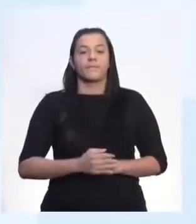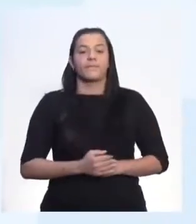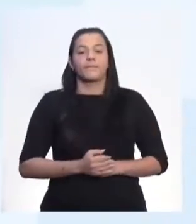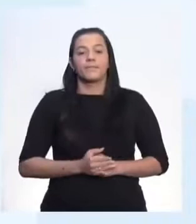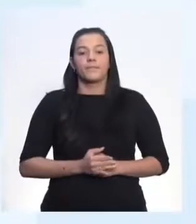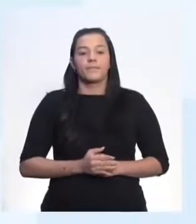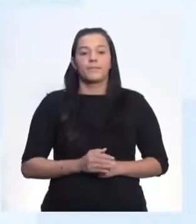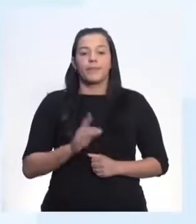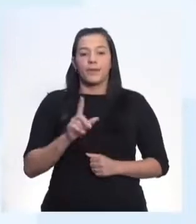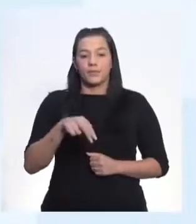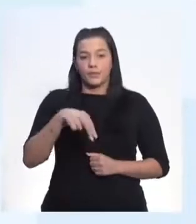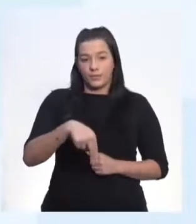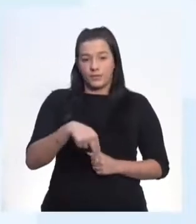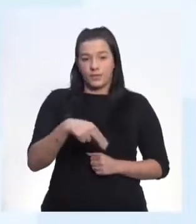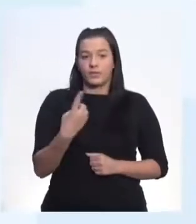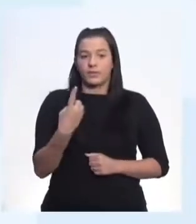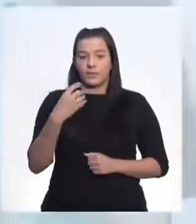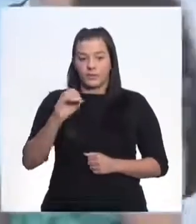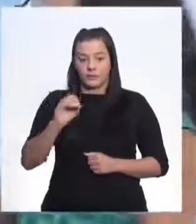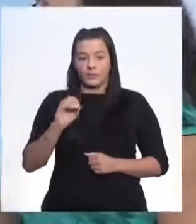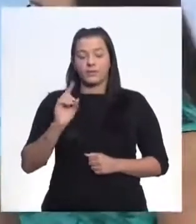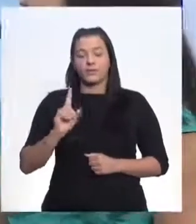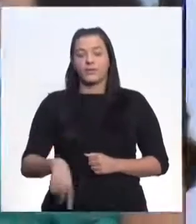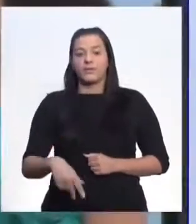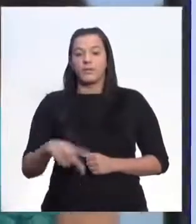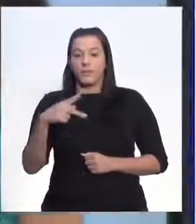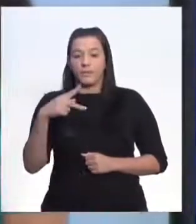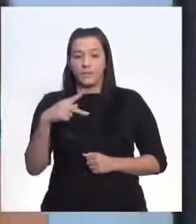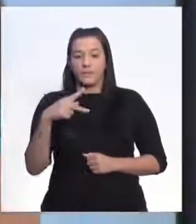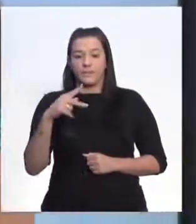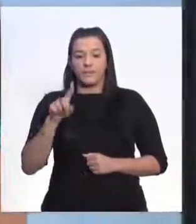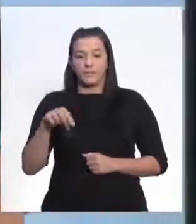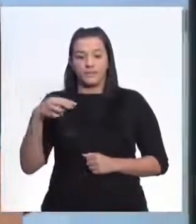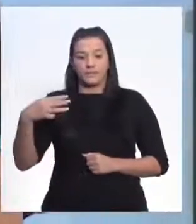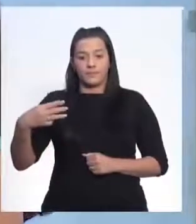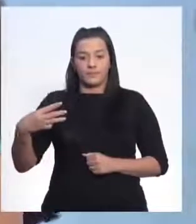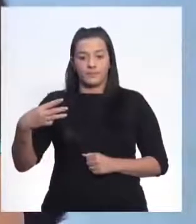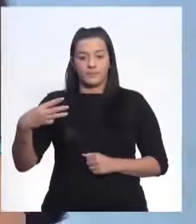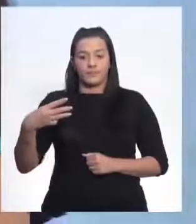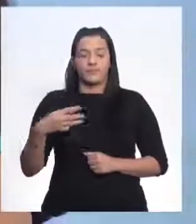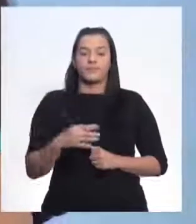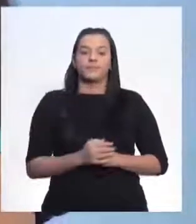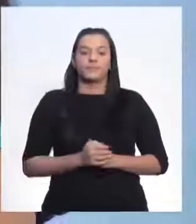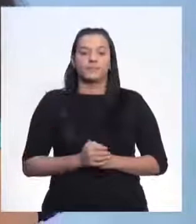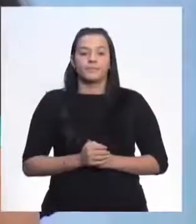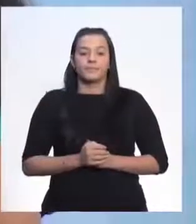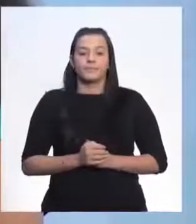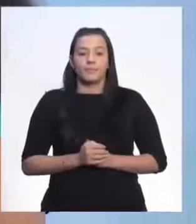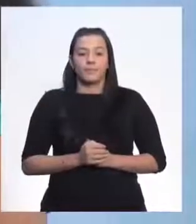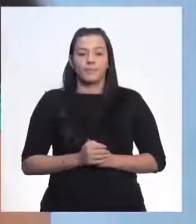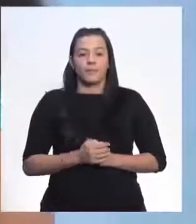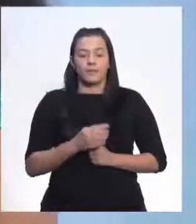vale 10 e o P vale 3. Então, vou fazer a combinação